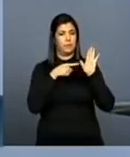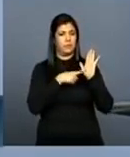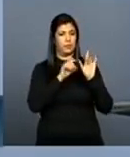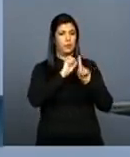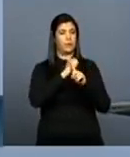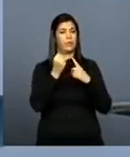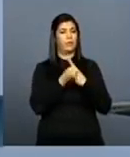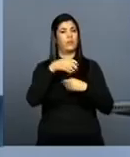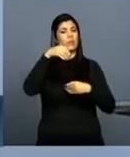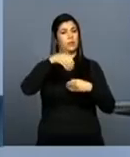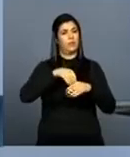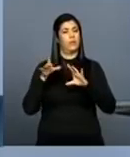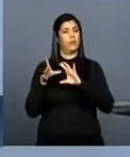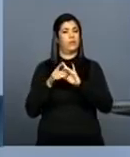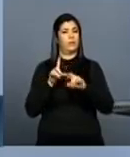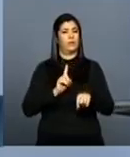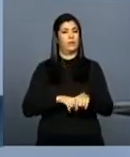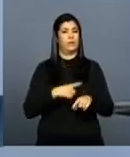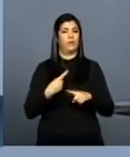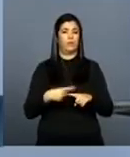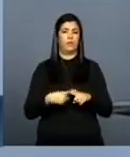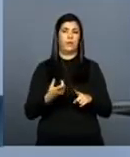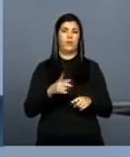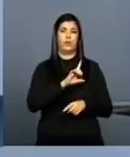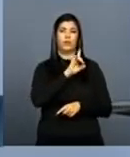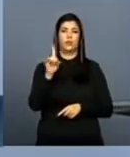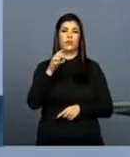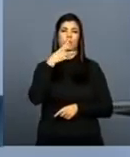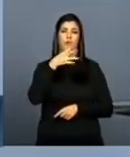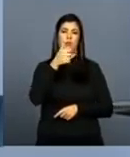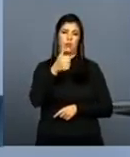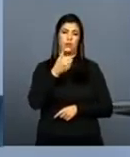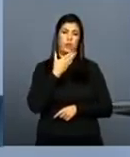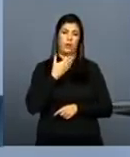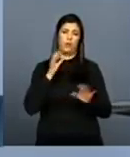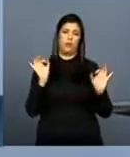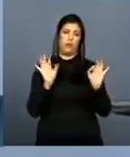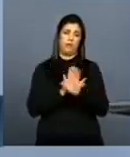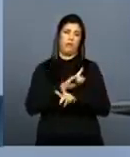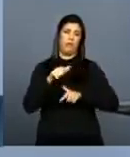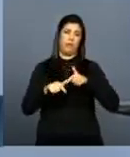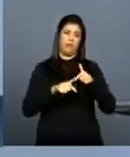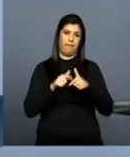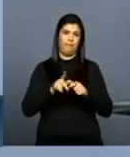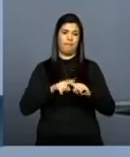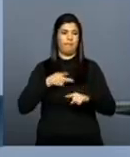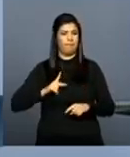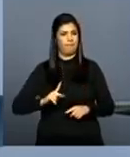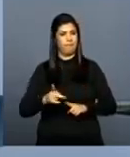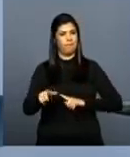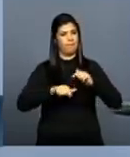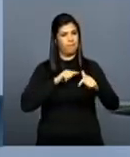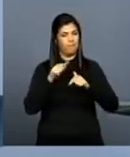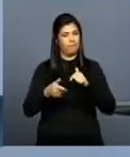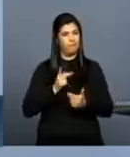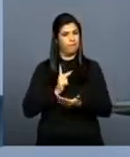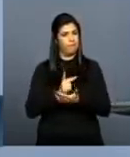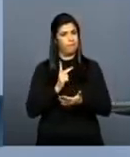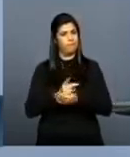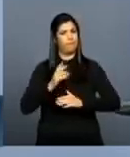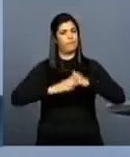próprio período, né, porque o nosso mandato termina dia 31 e estamos ainda trabalhando e na rua, mantendo